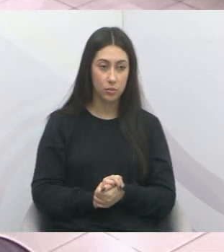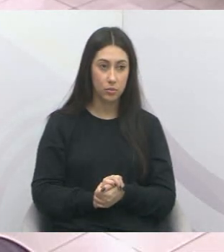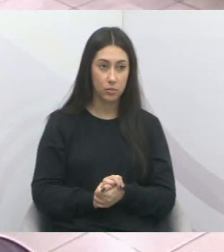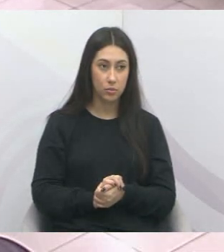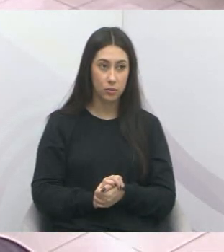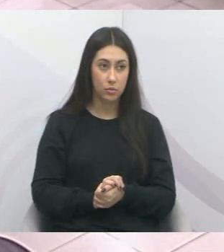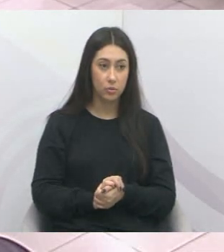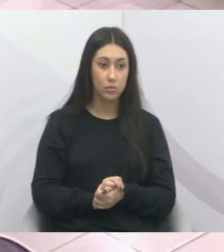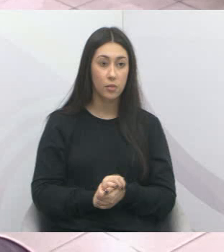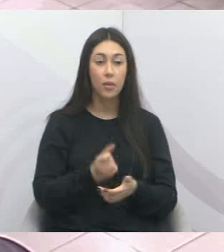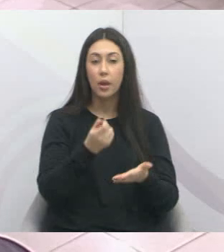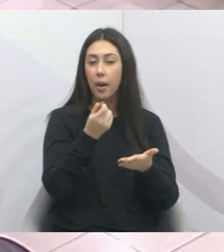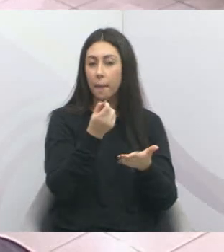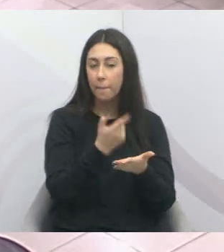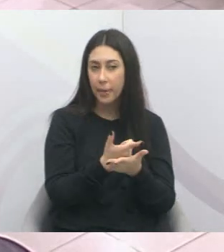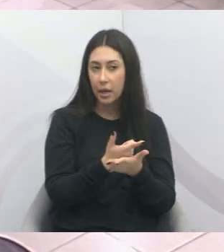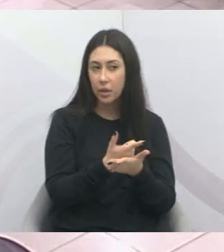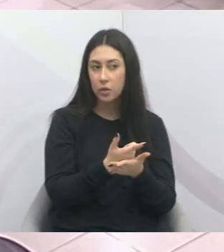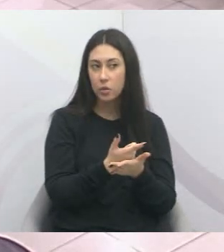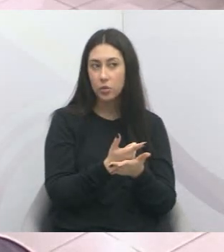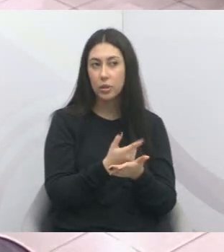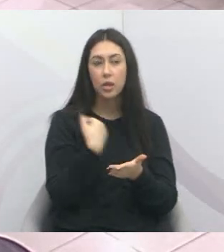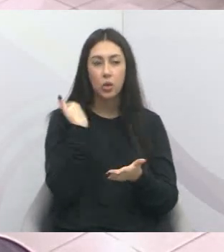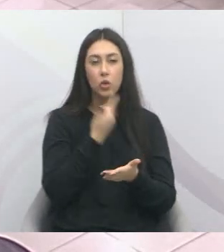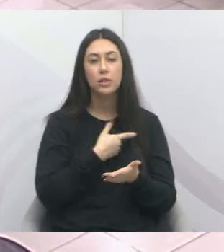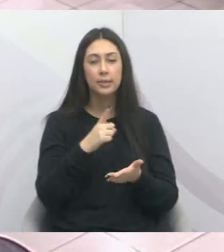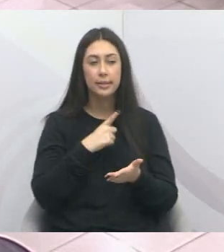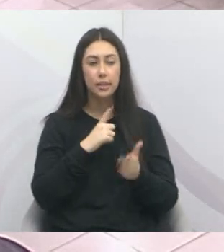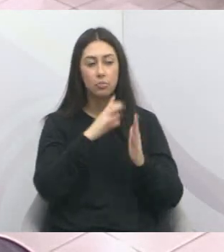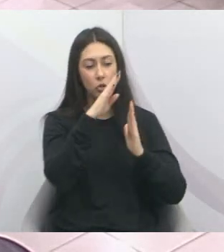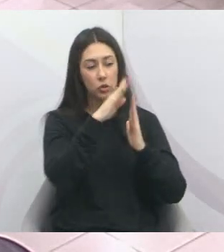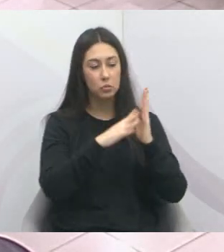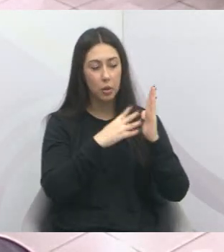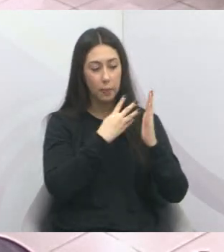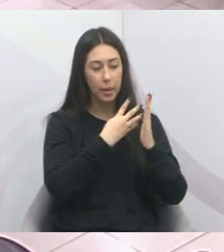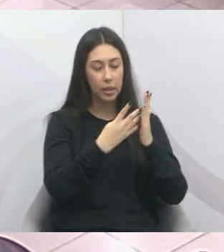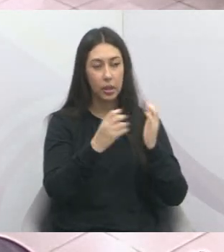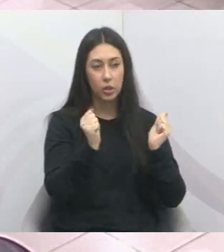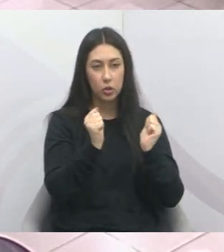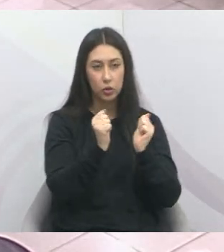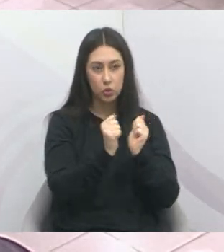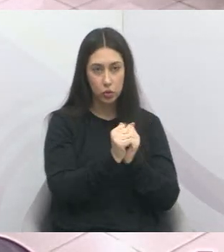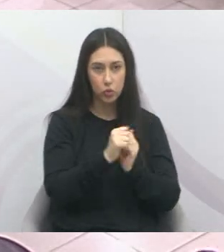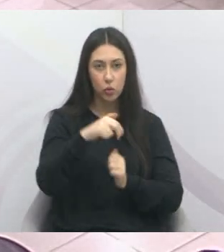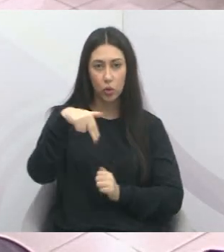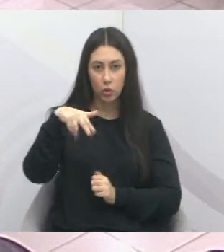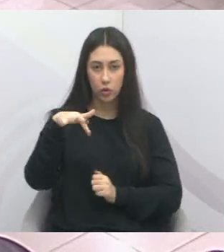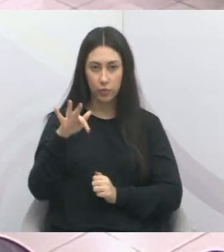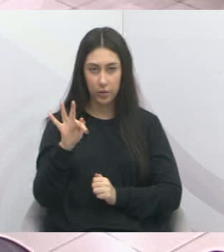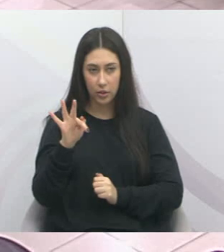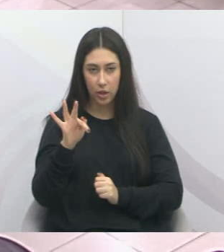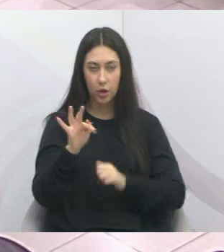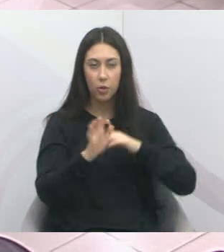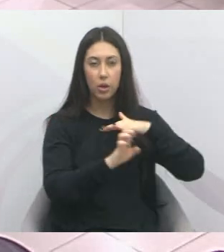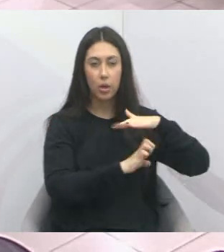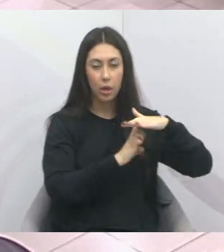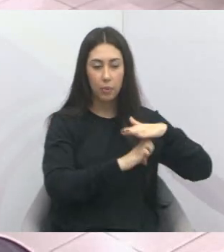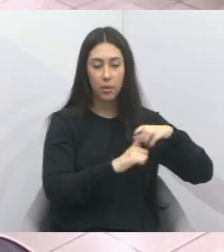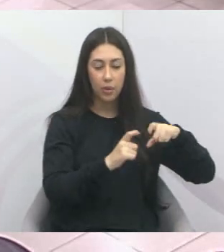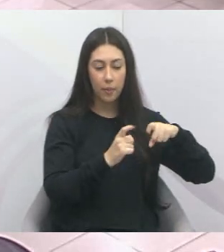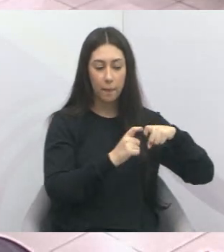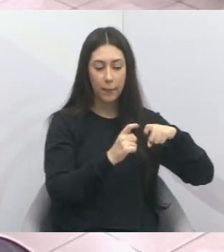É pago por plantão. A gente recebe uma planilha junto com a nota fiscal que a empresa médica apresenta